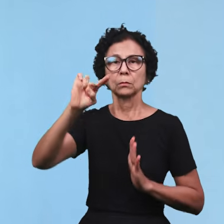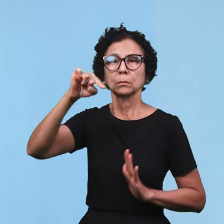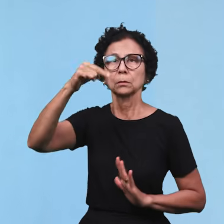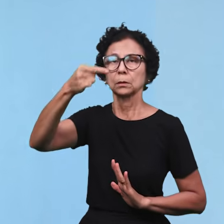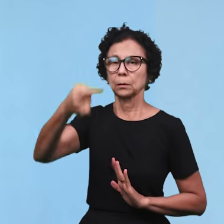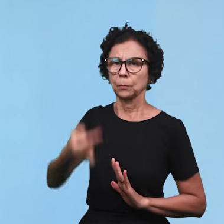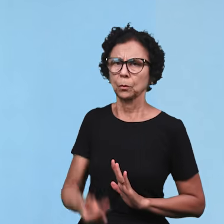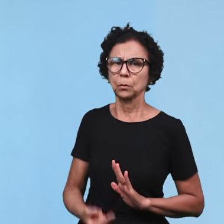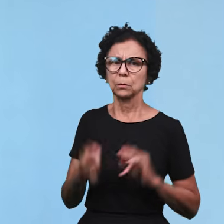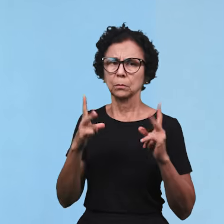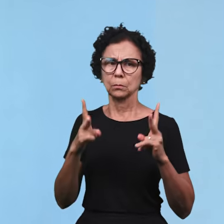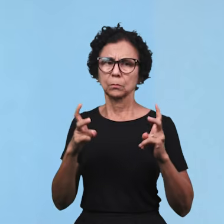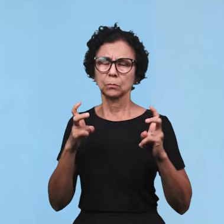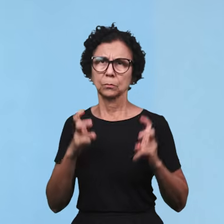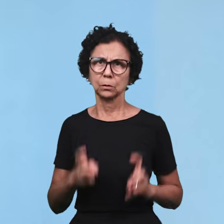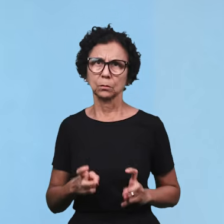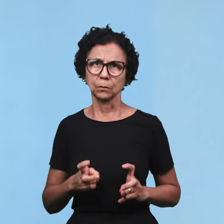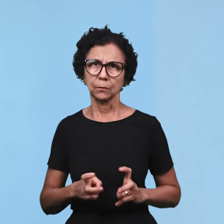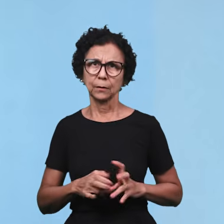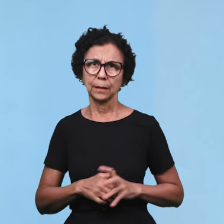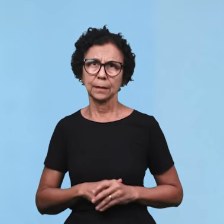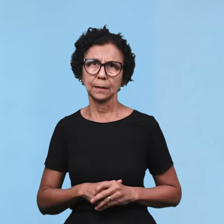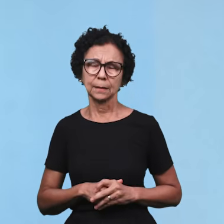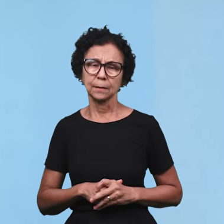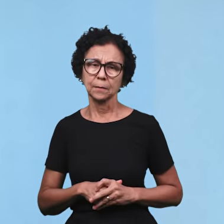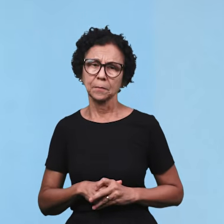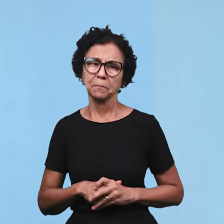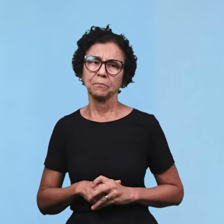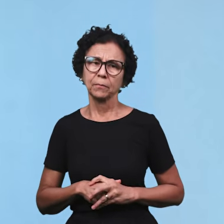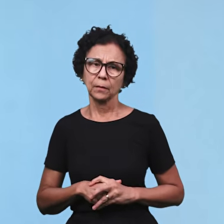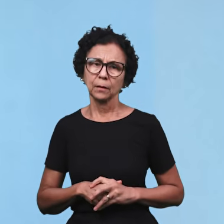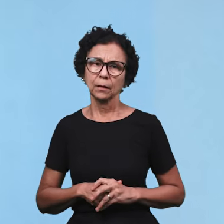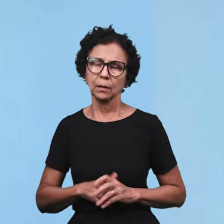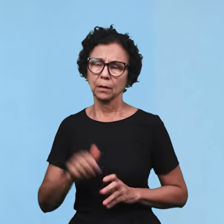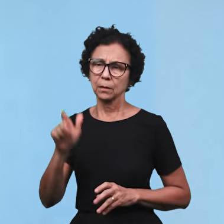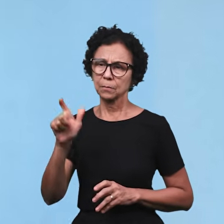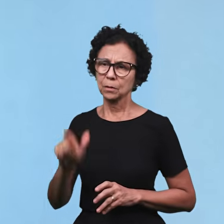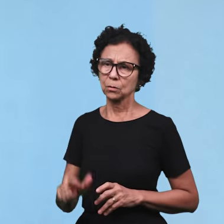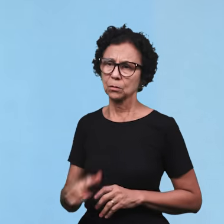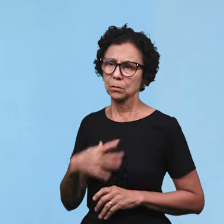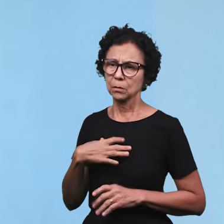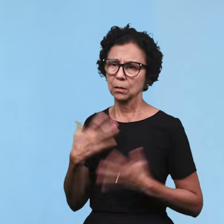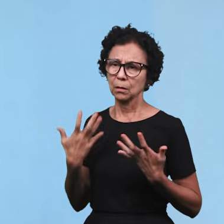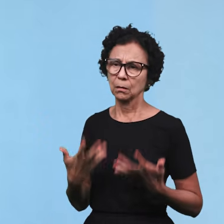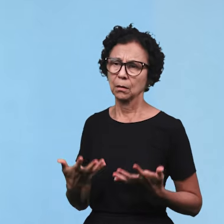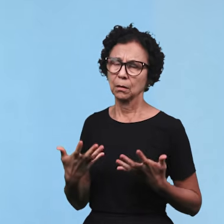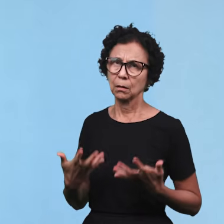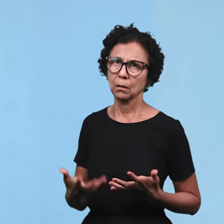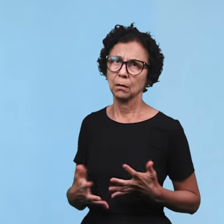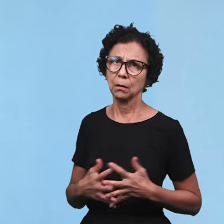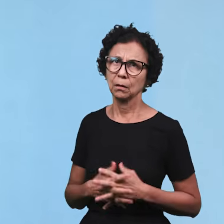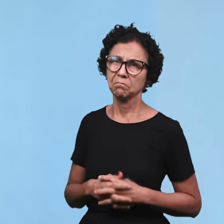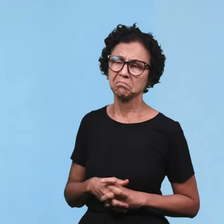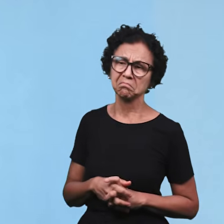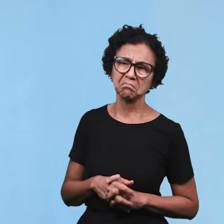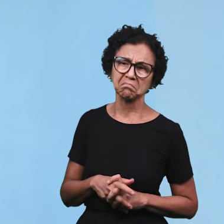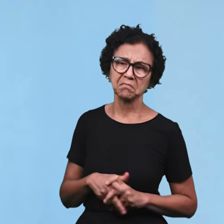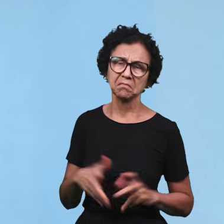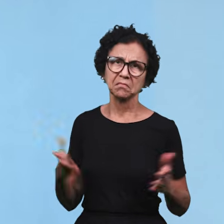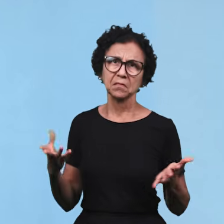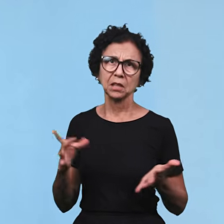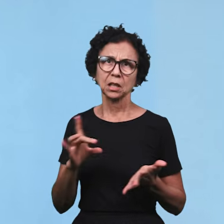hoje eu tenho notado que tem sido cada vez mais leve para os pacientes. Hoje tem paciente meu que com